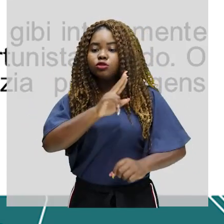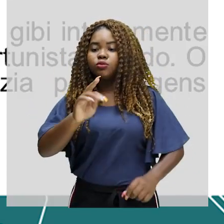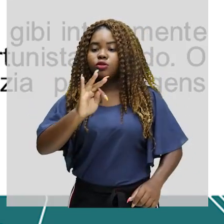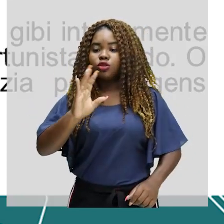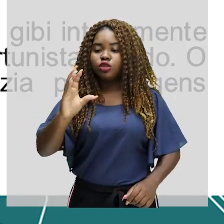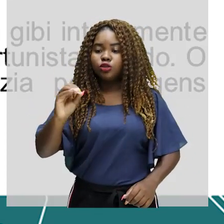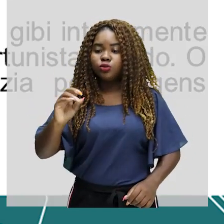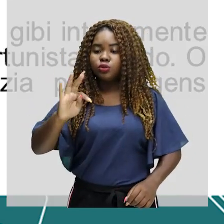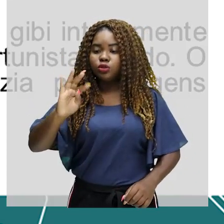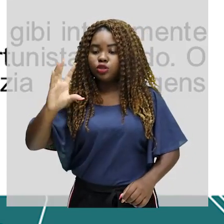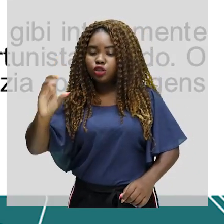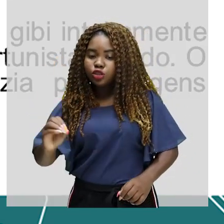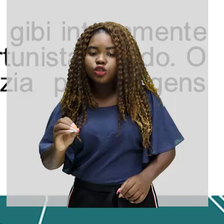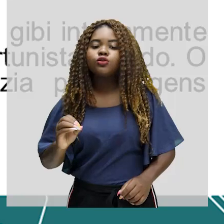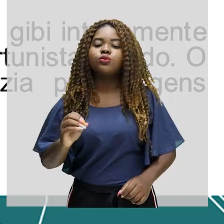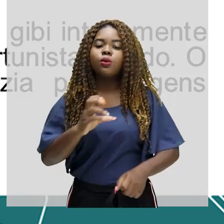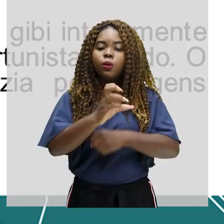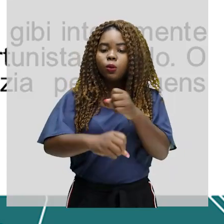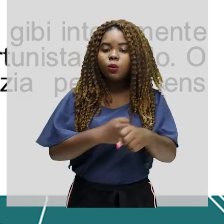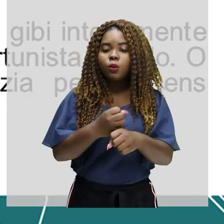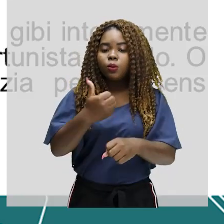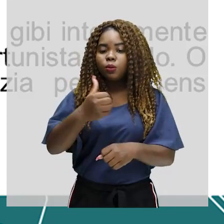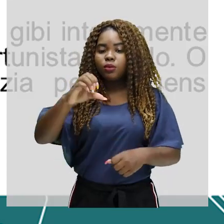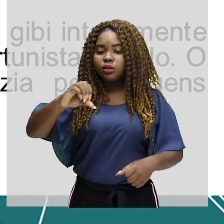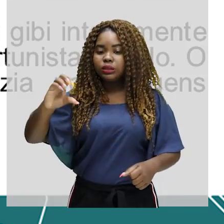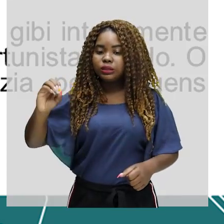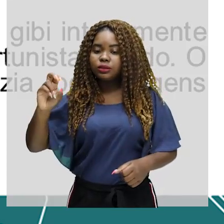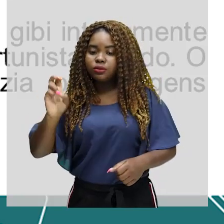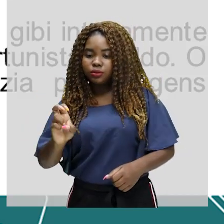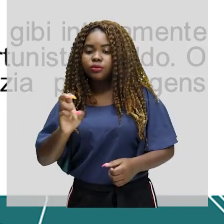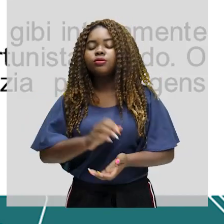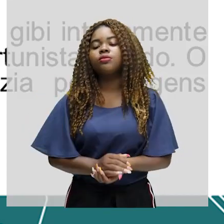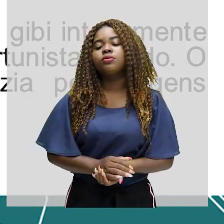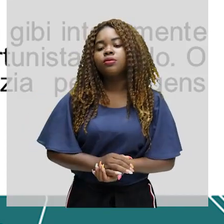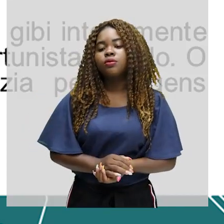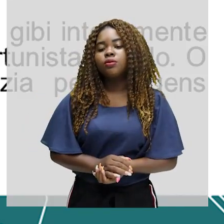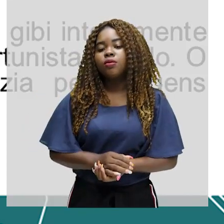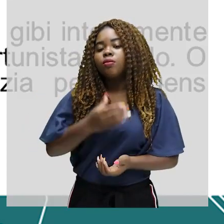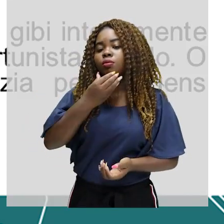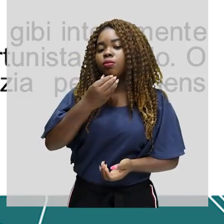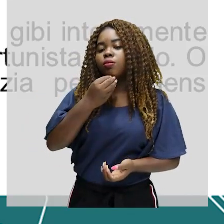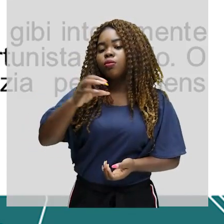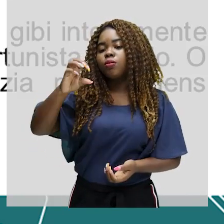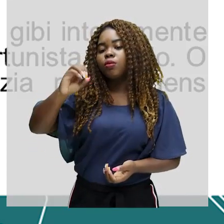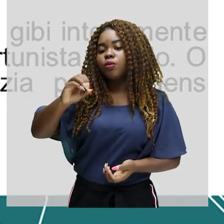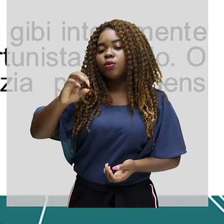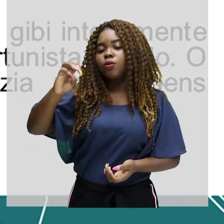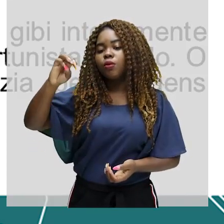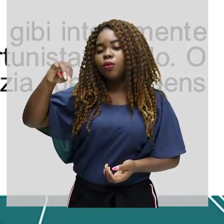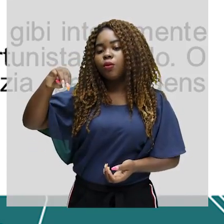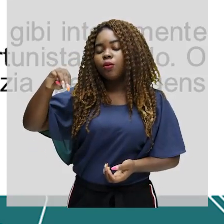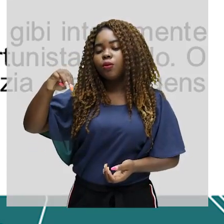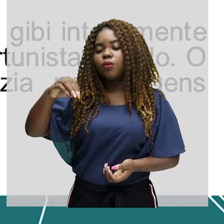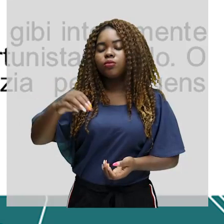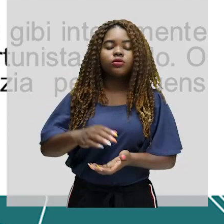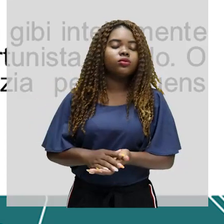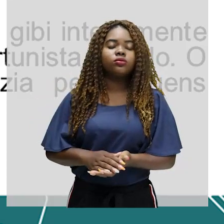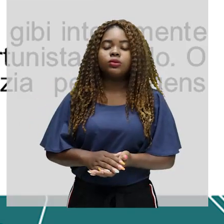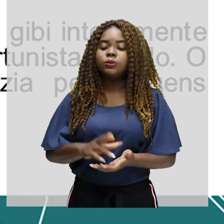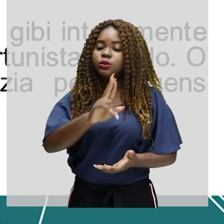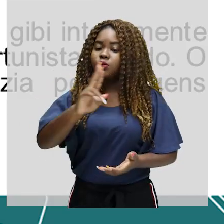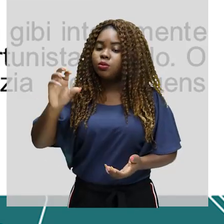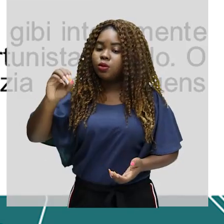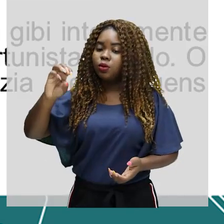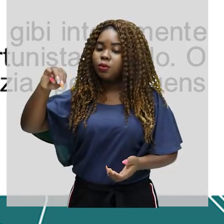1905 pelo periódico O Malho. Idealizada pelo artista Renato de Castro, foi influenciada pela